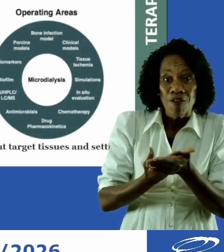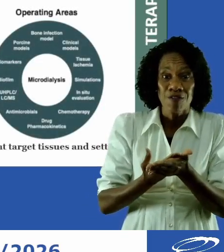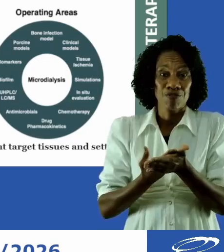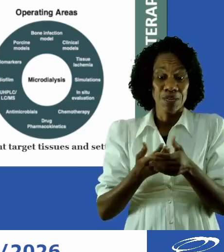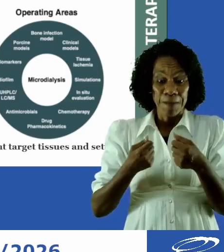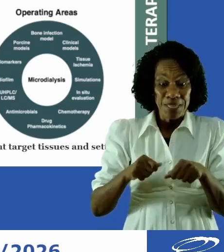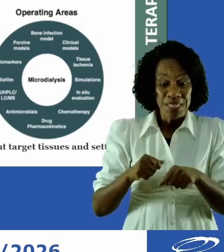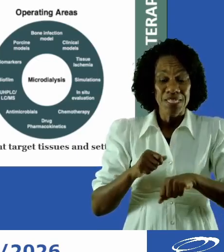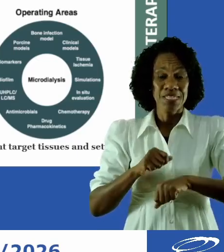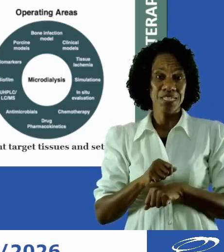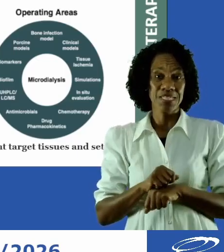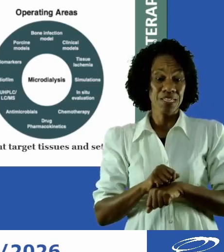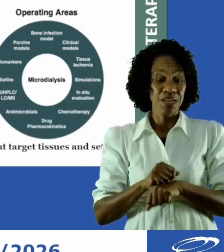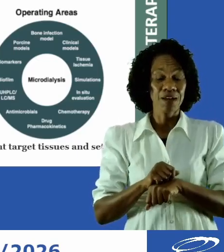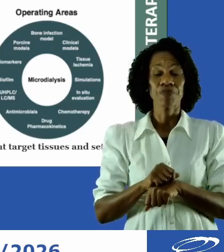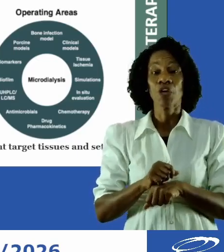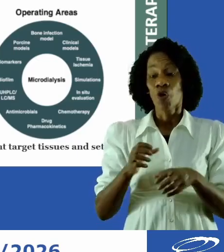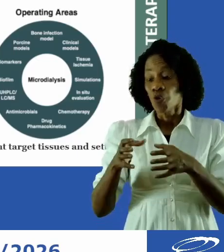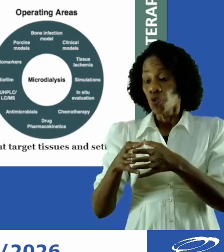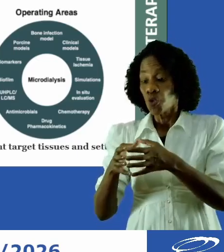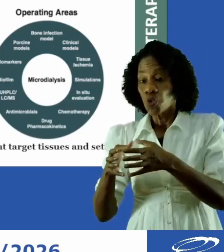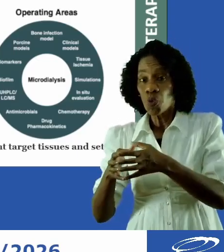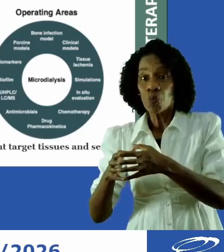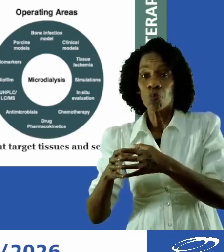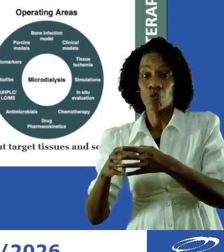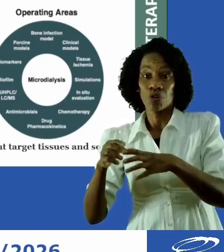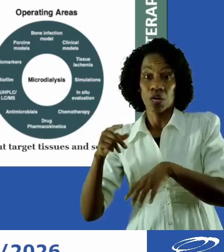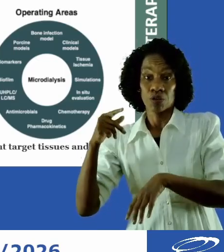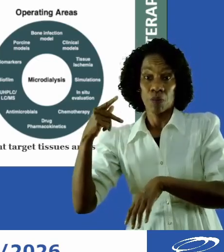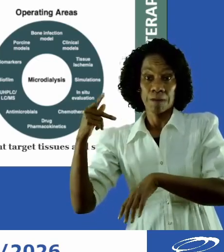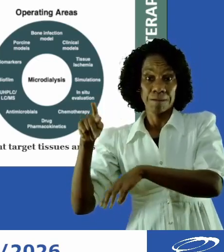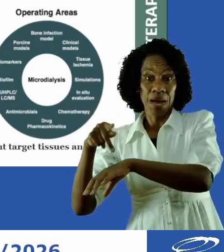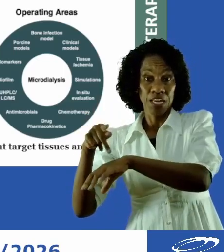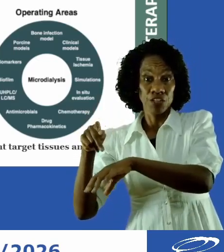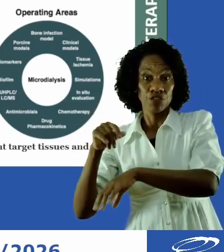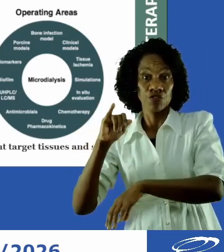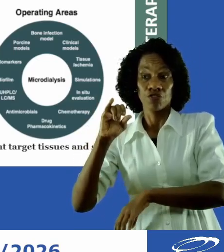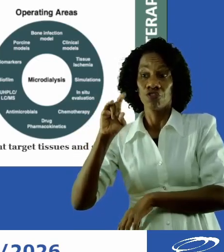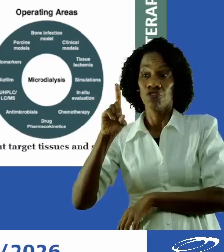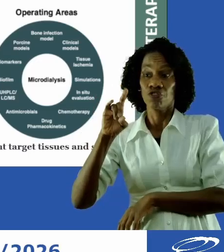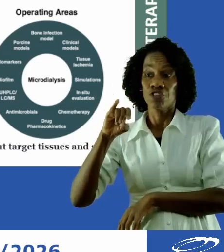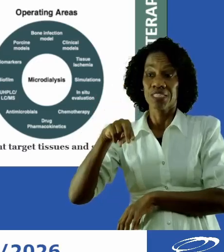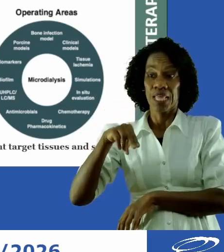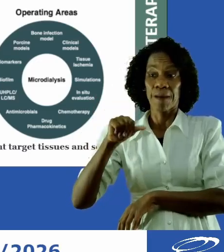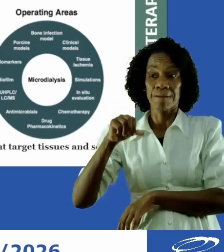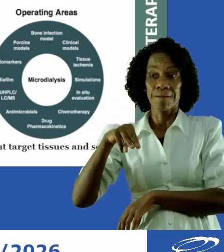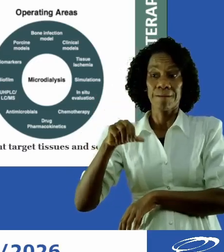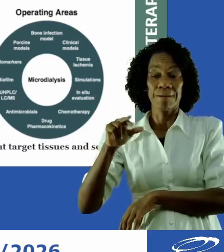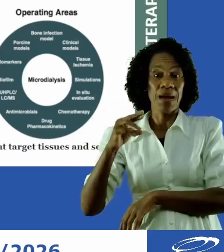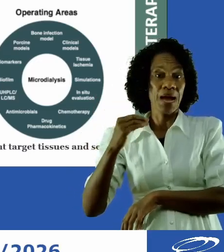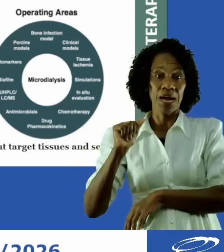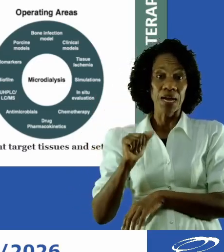Juliana convidou o grupo da Dinamarca, que trabalha com modelo porcino extremamente bem feito, que trabalha com microdiálise e